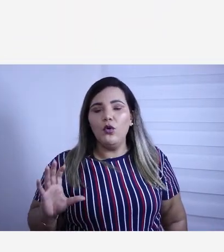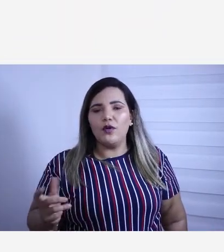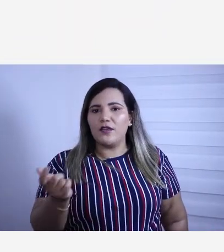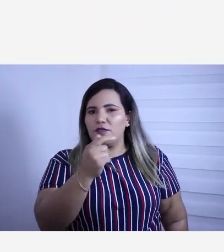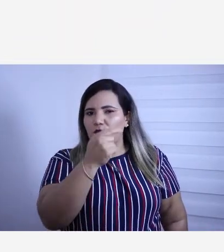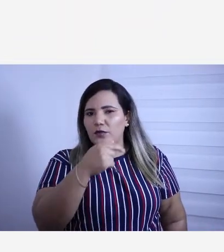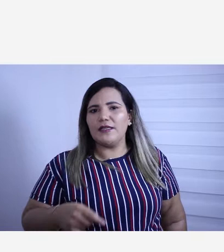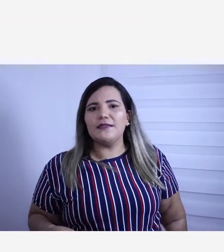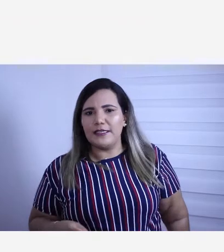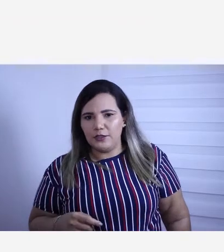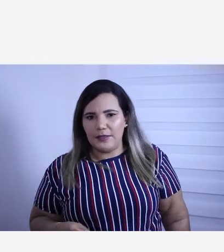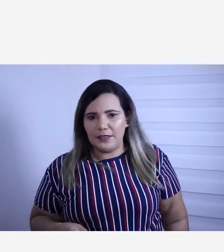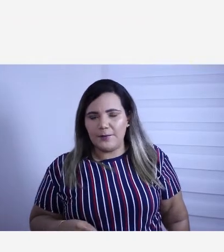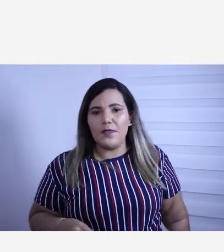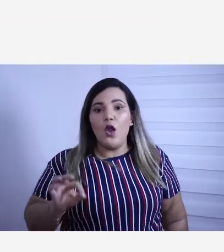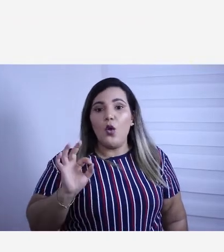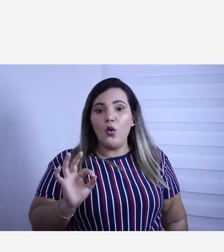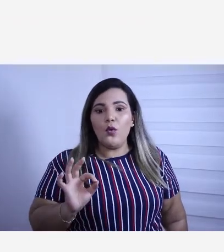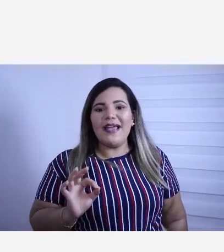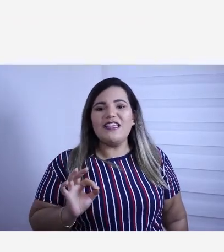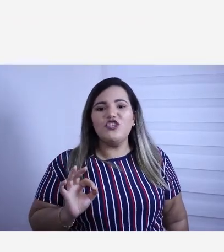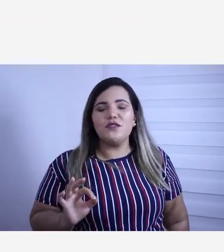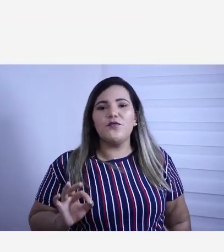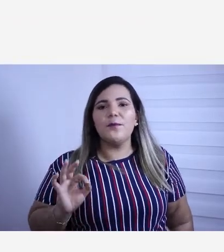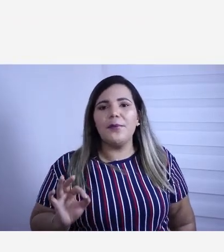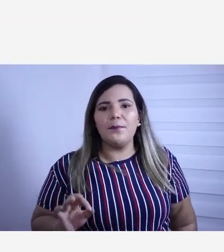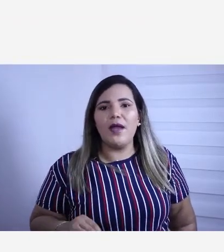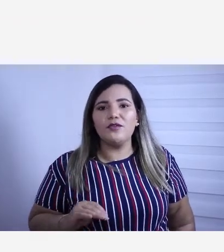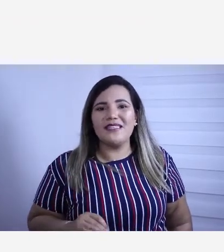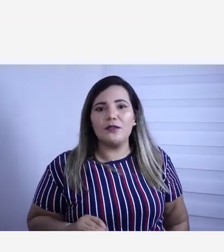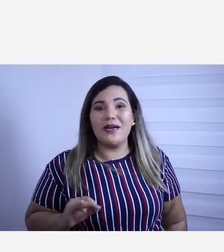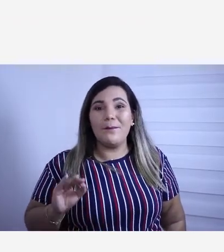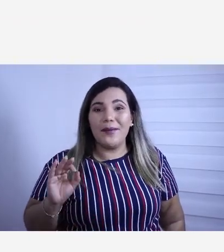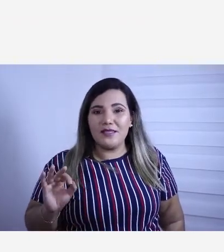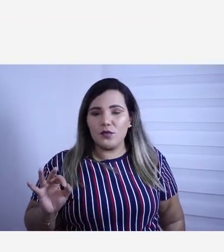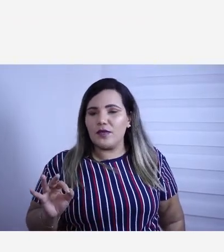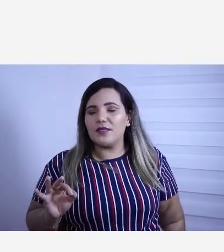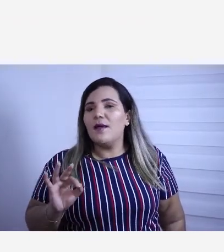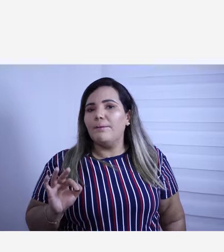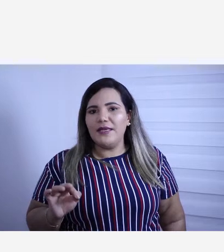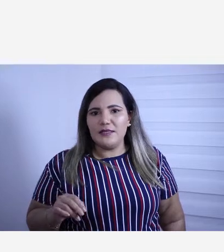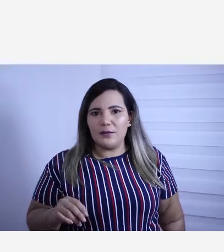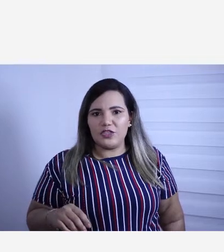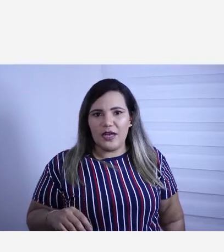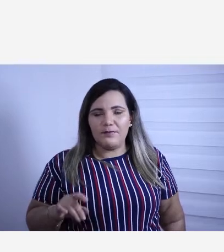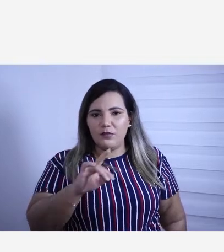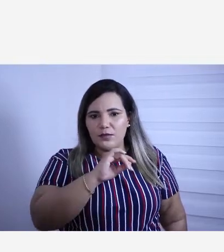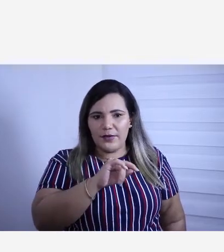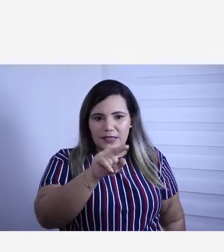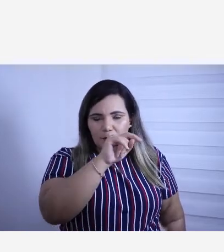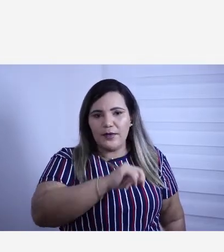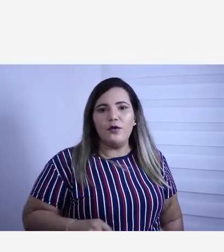deles é o hulk vocês viram anteriormente aí ruim é is for people é utilizado para pessoas bem